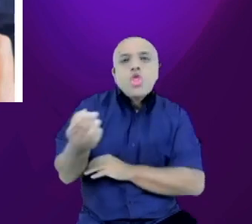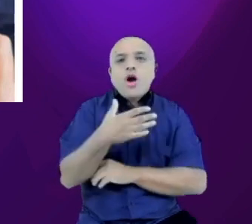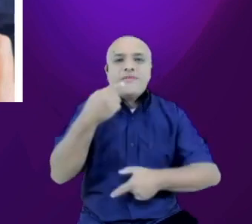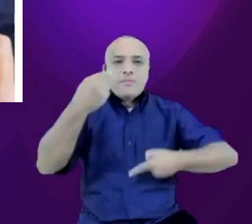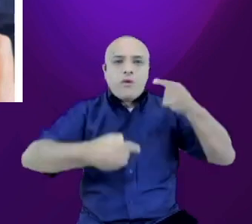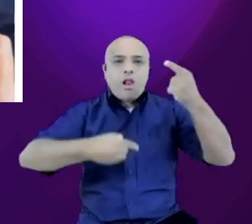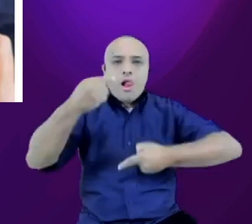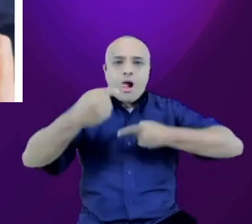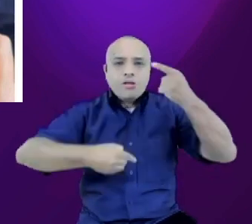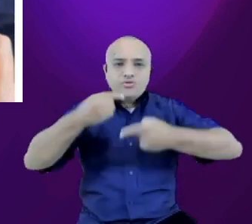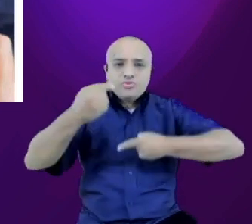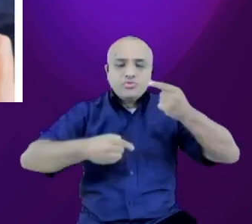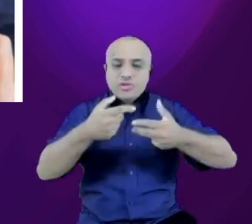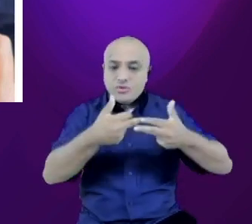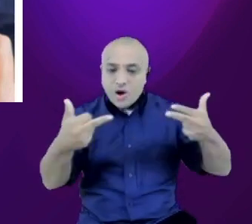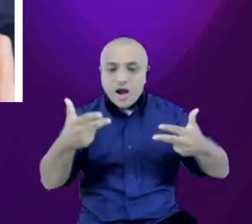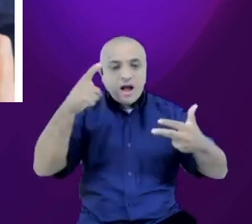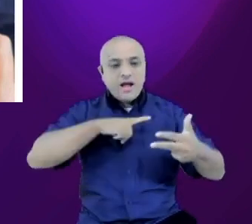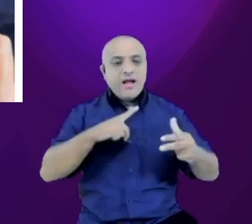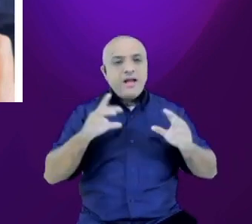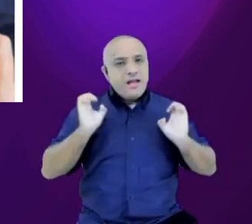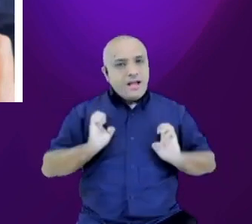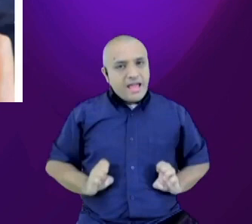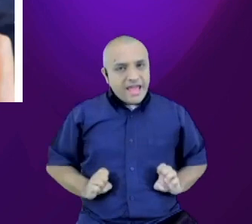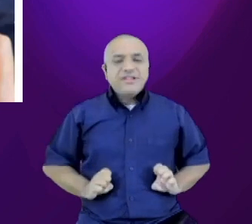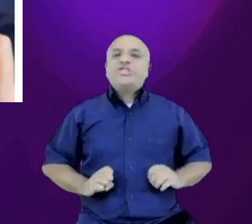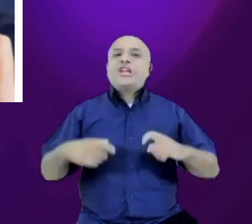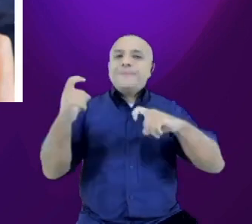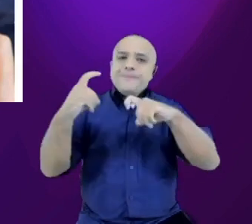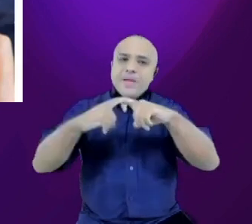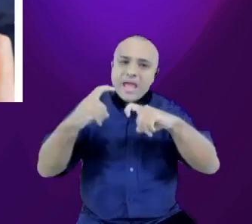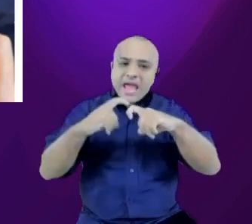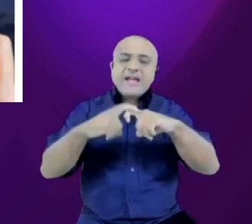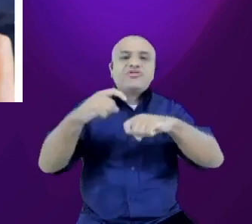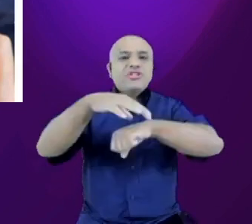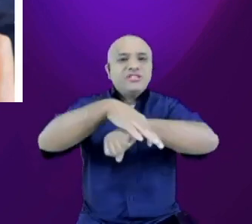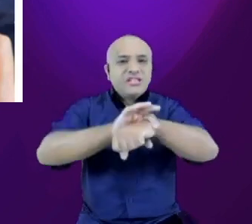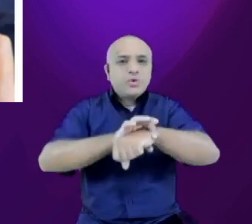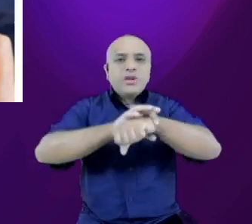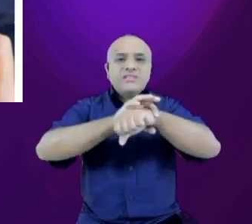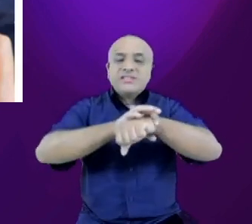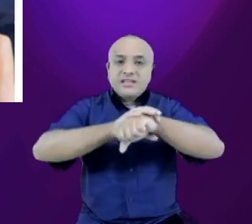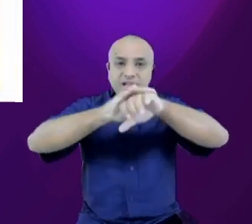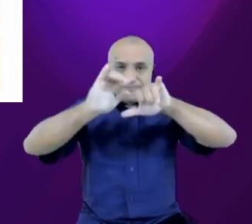relação à ética médica e segurança da informação.